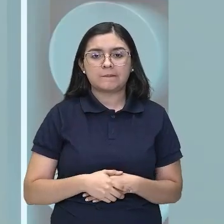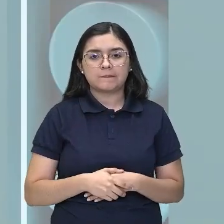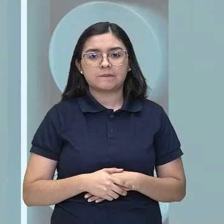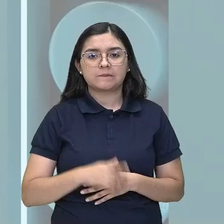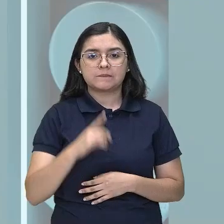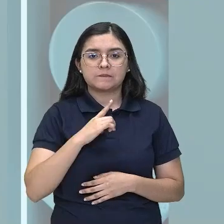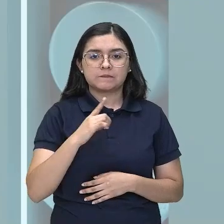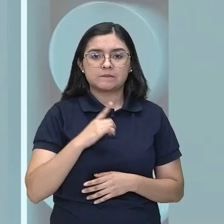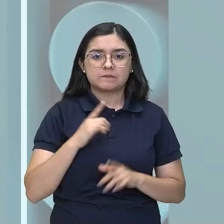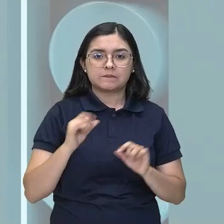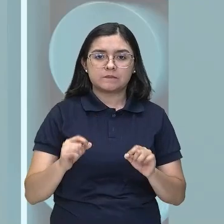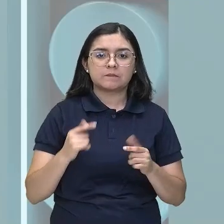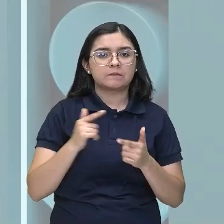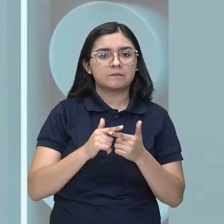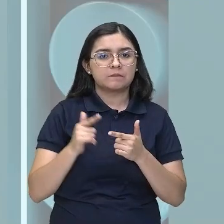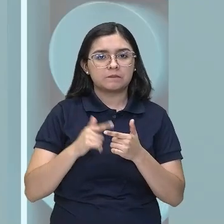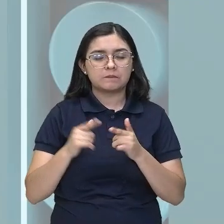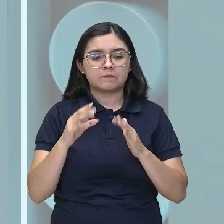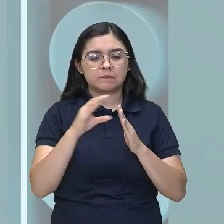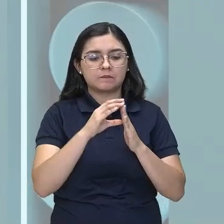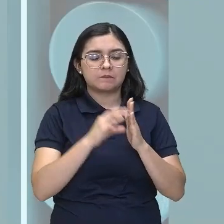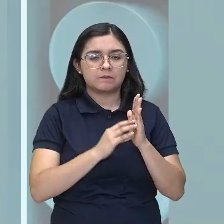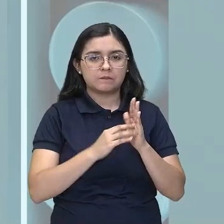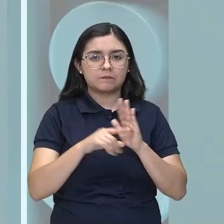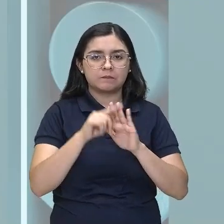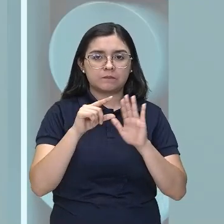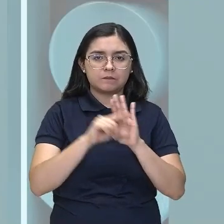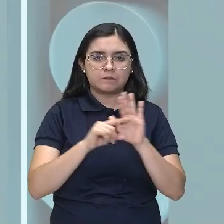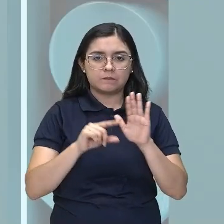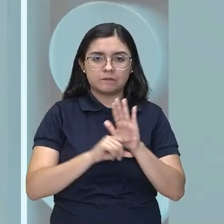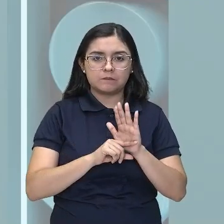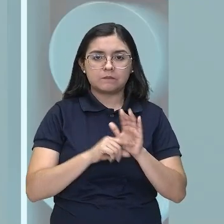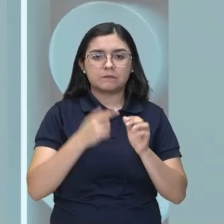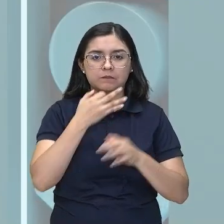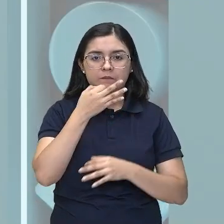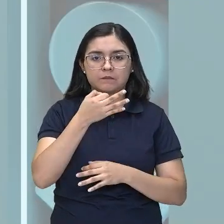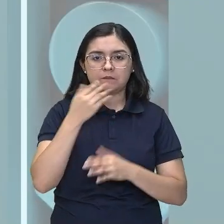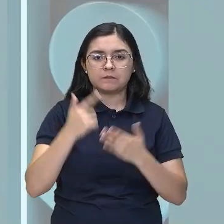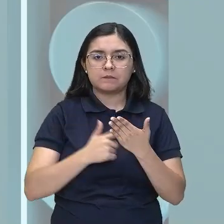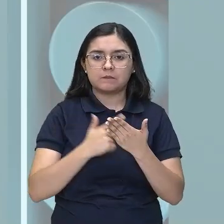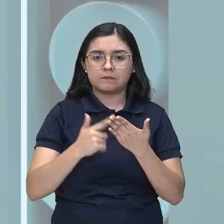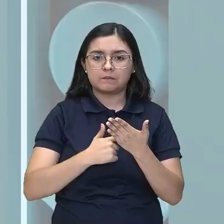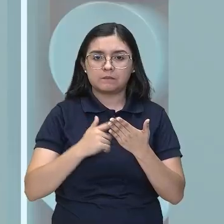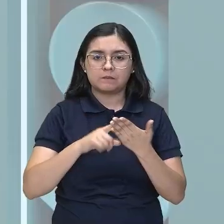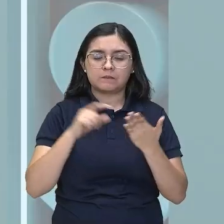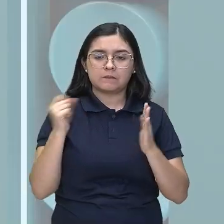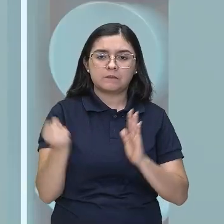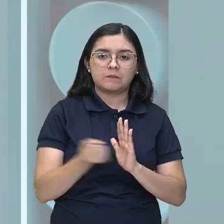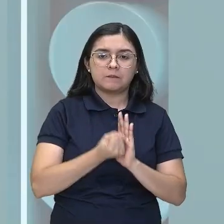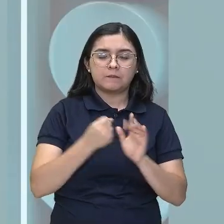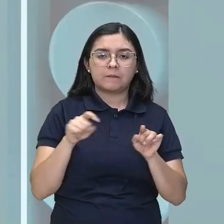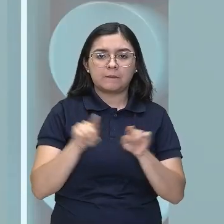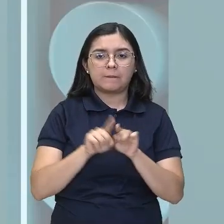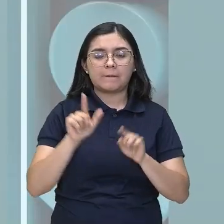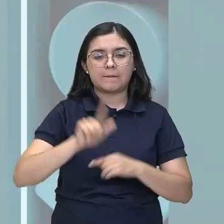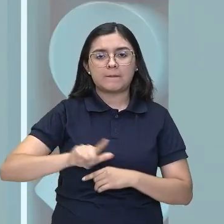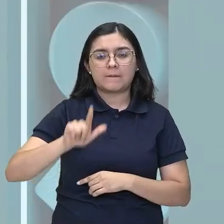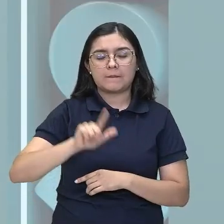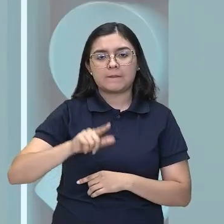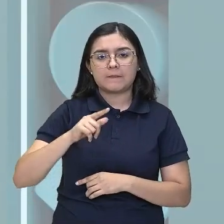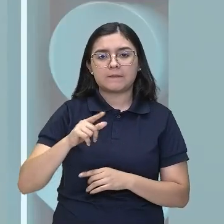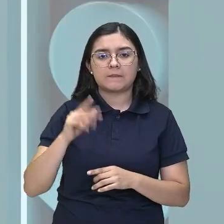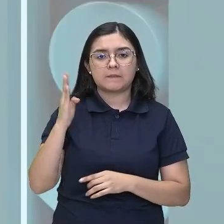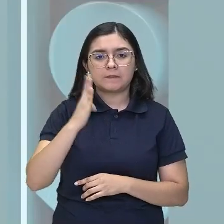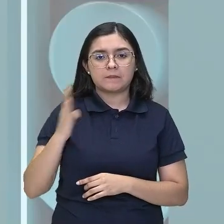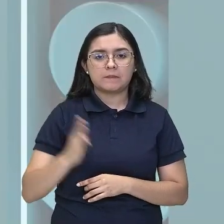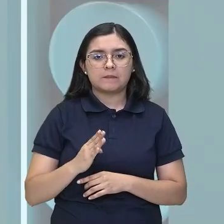tem problemas ali nos seus versos, não é considerado pela crítica um livro muito marcante para a literatura brasileira, a não